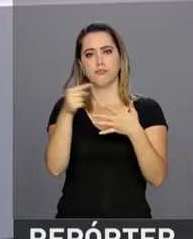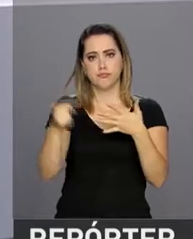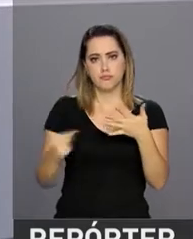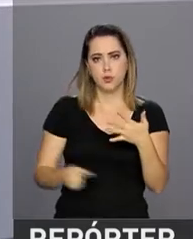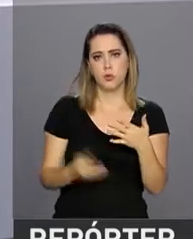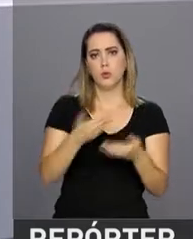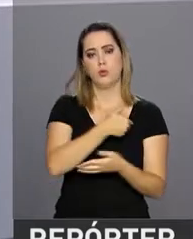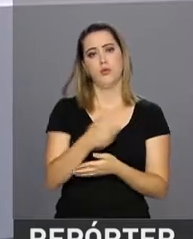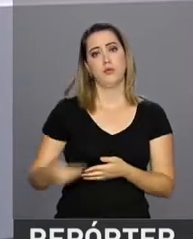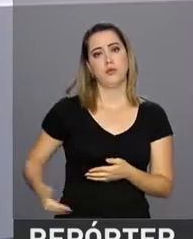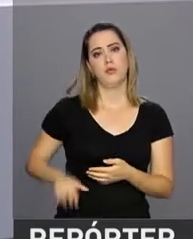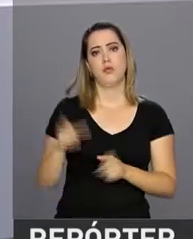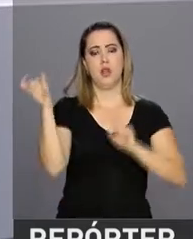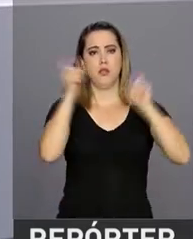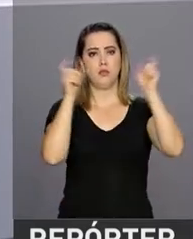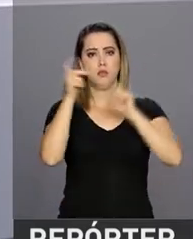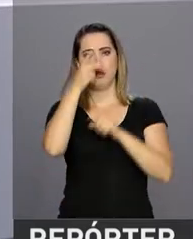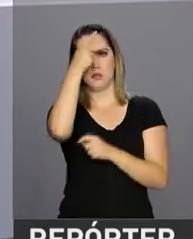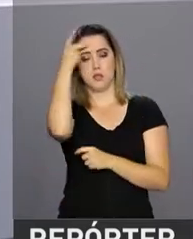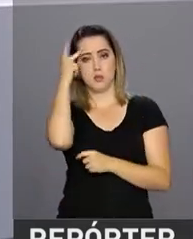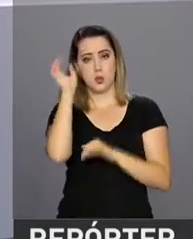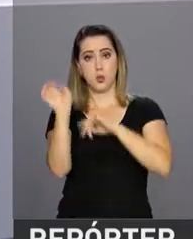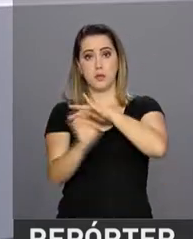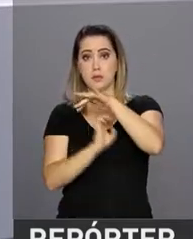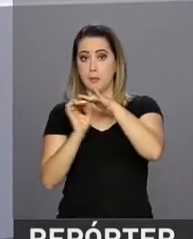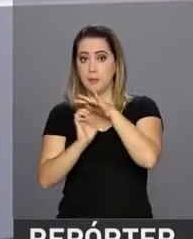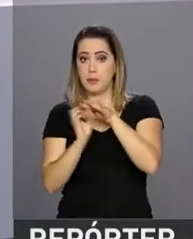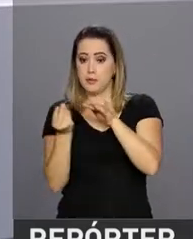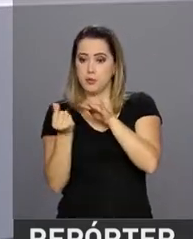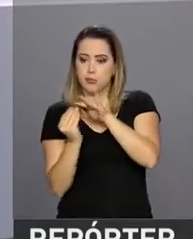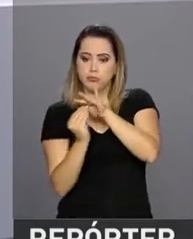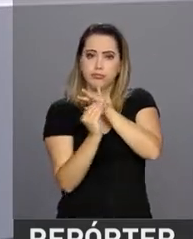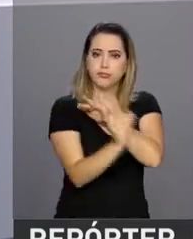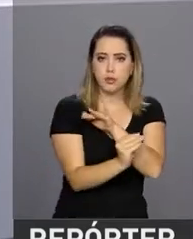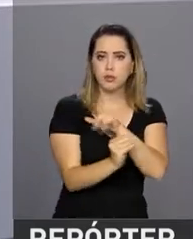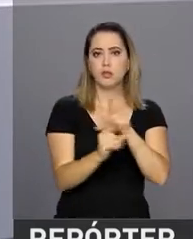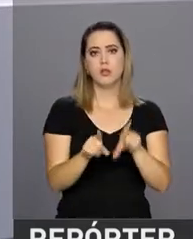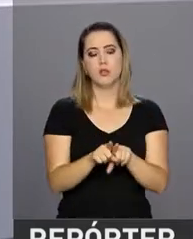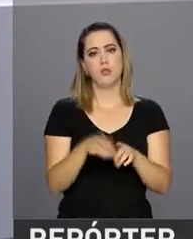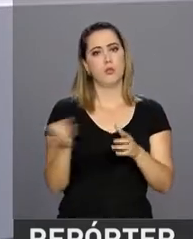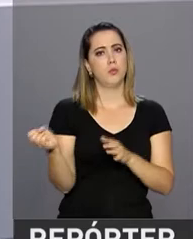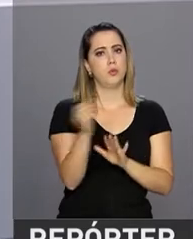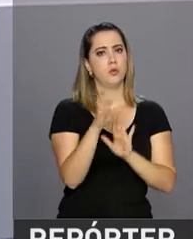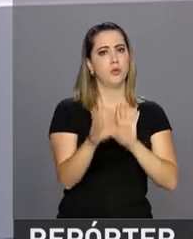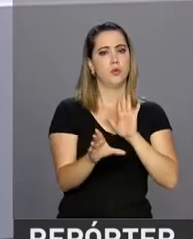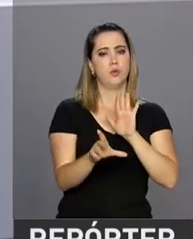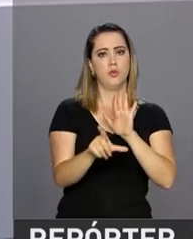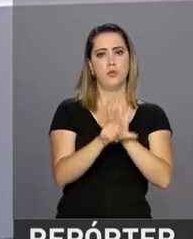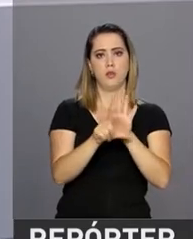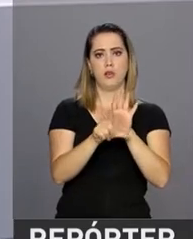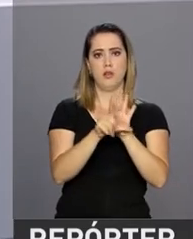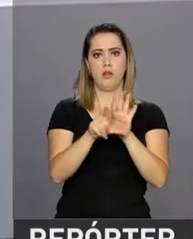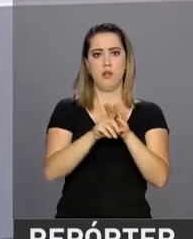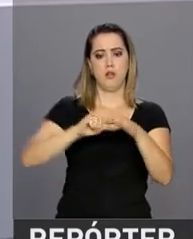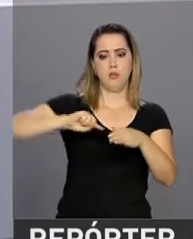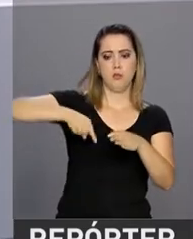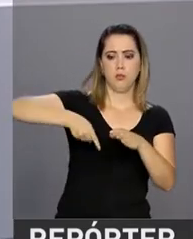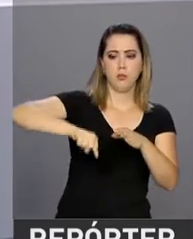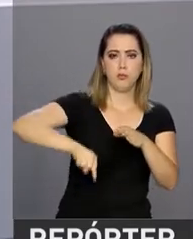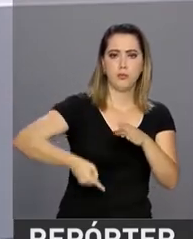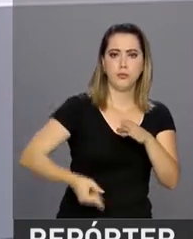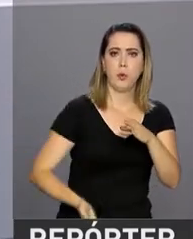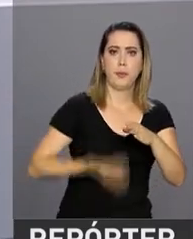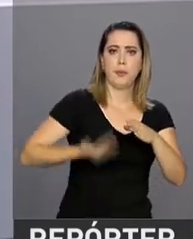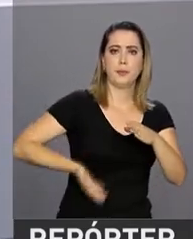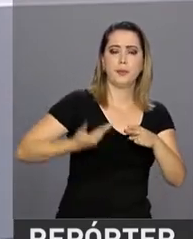pelo governo que devem atrair a atenção dos investidores como a atualização do código mineral ea criação de uma